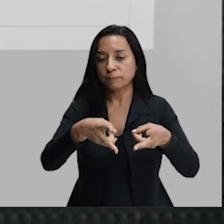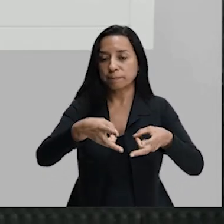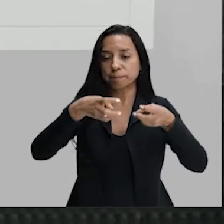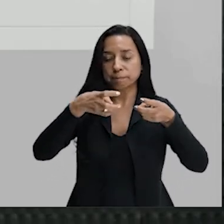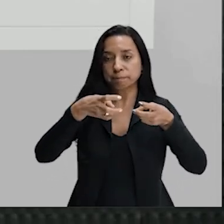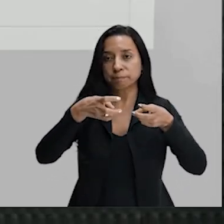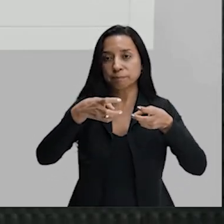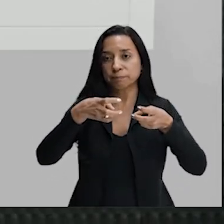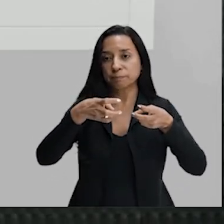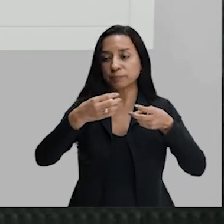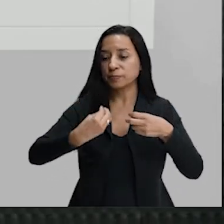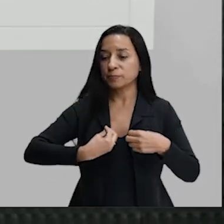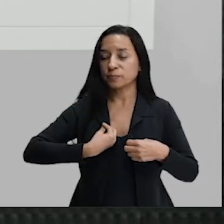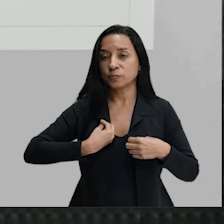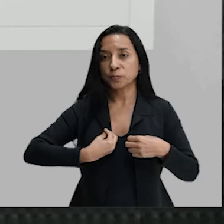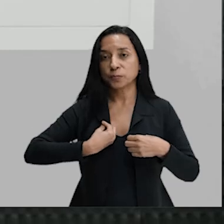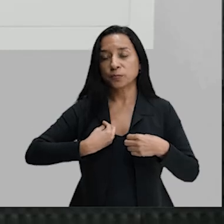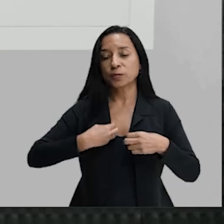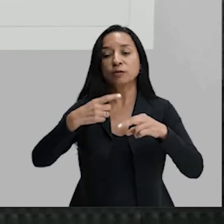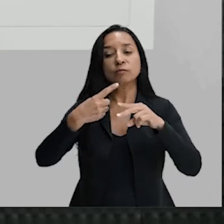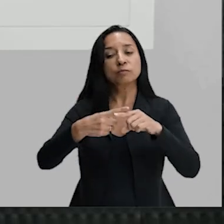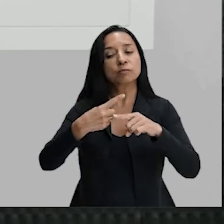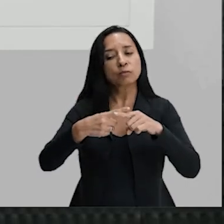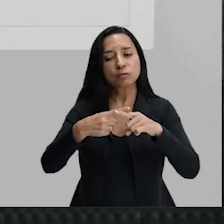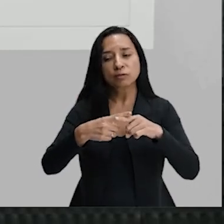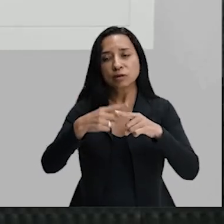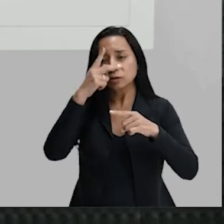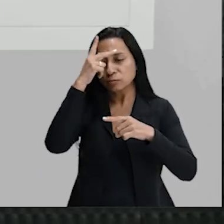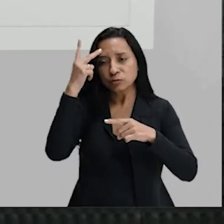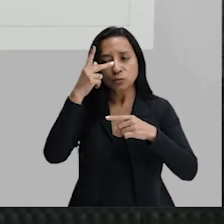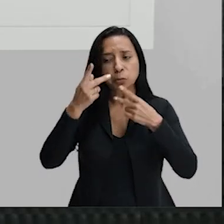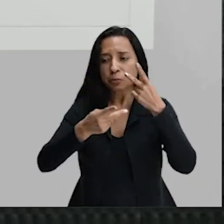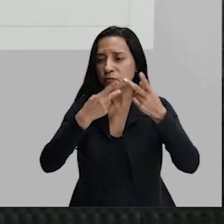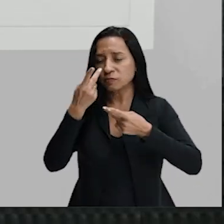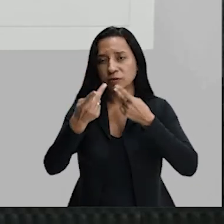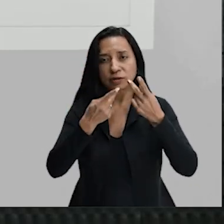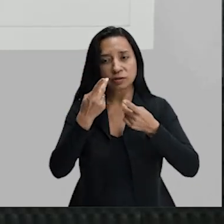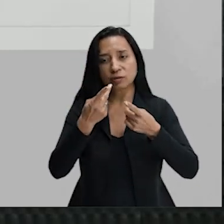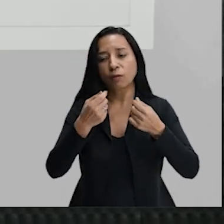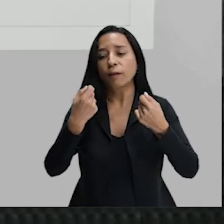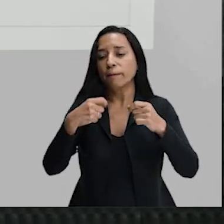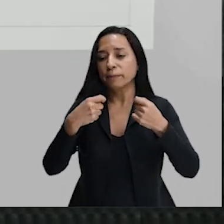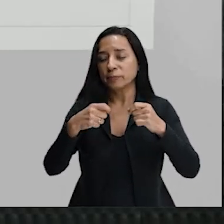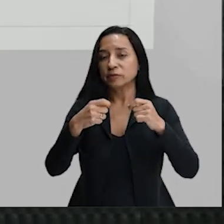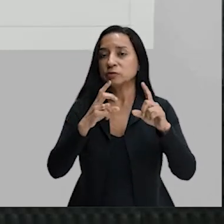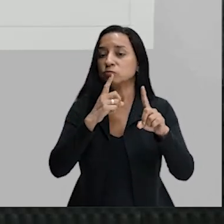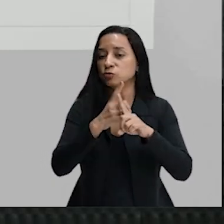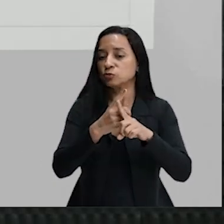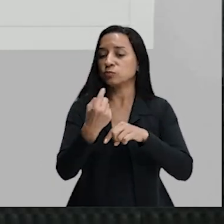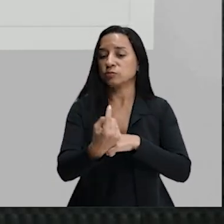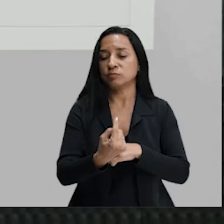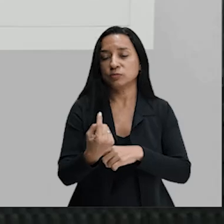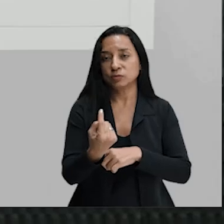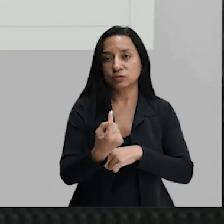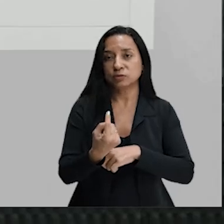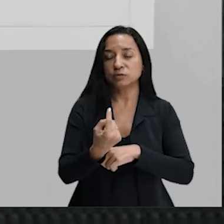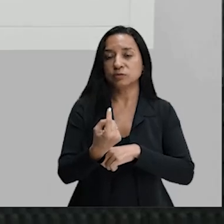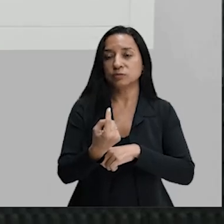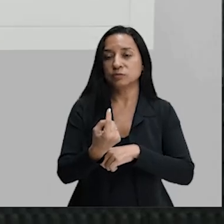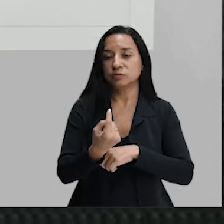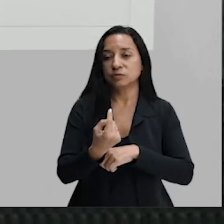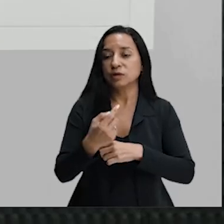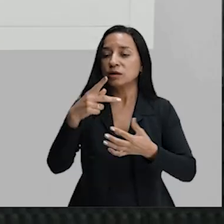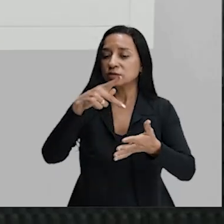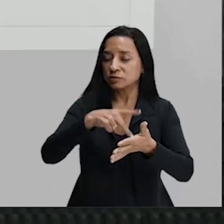perceber a realidade. Porque geralmente as pessoas não vão falar, você vai ter que descobrir sozinho. As grandes verdades